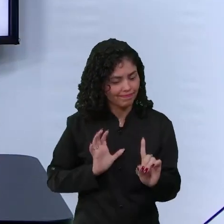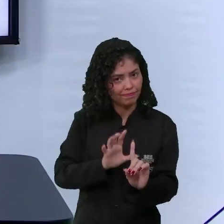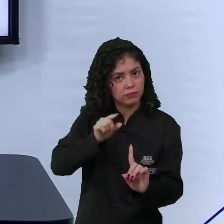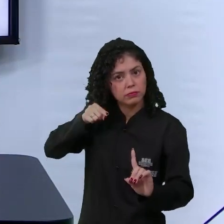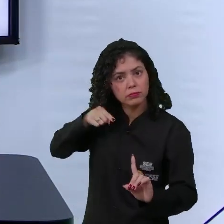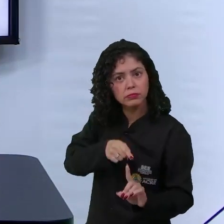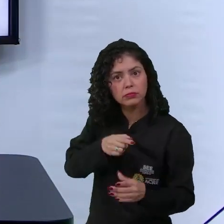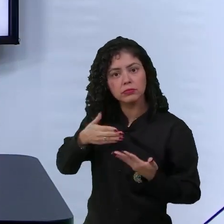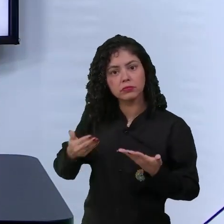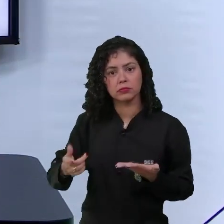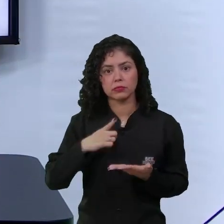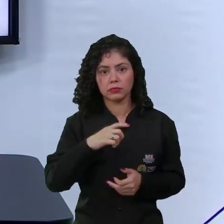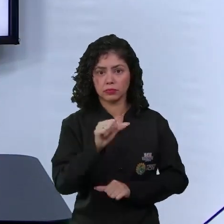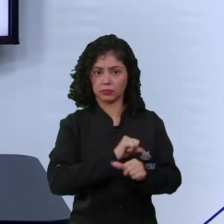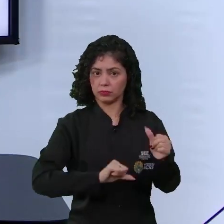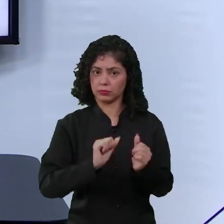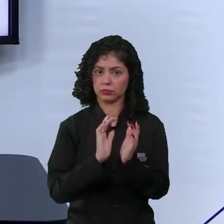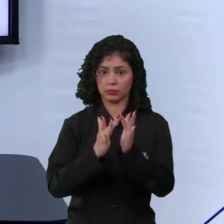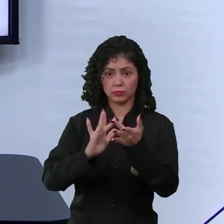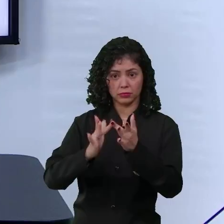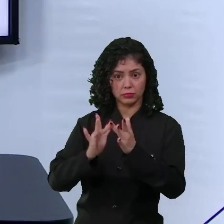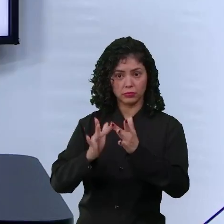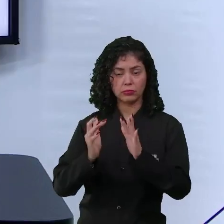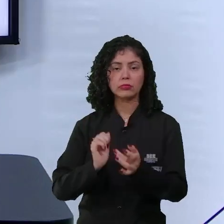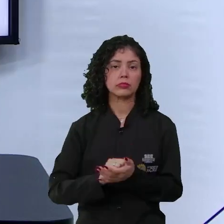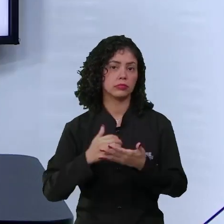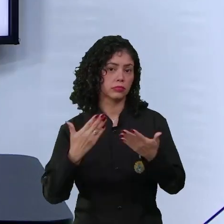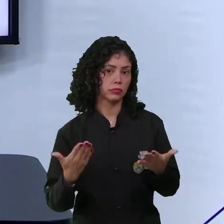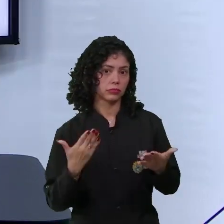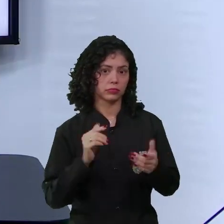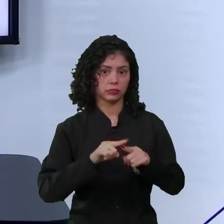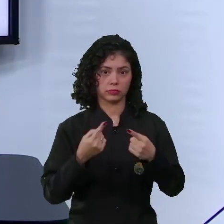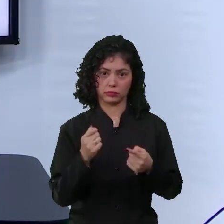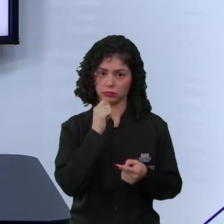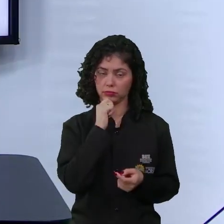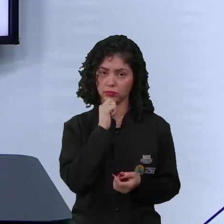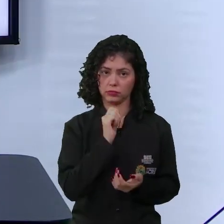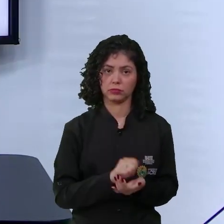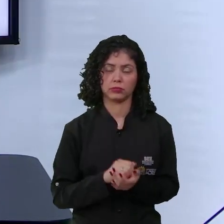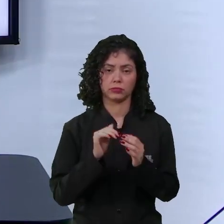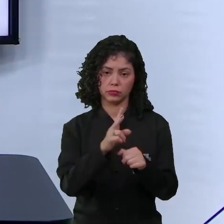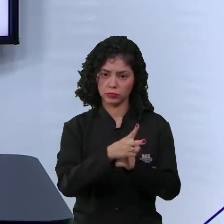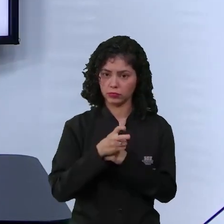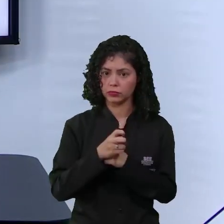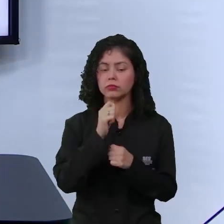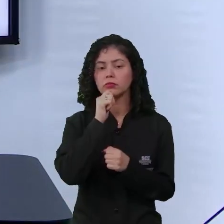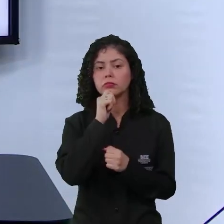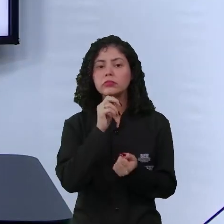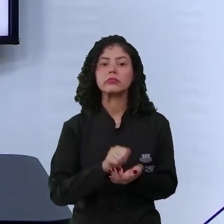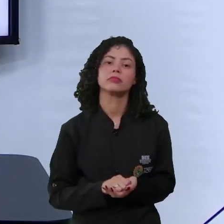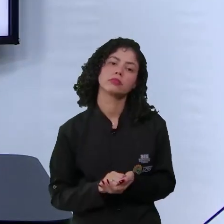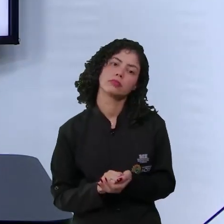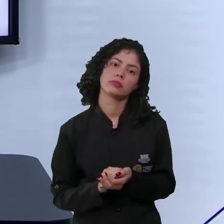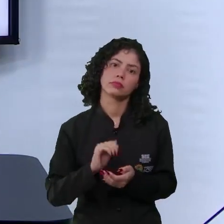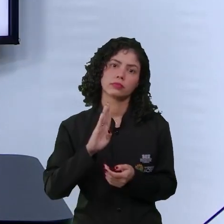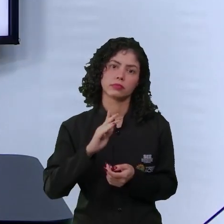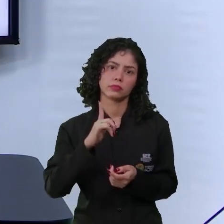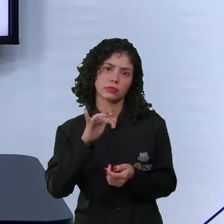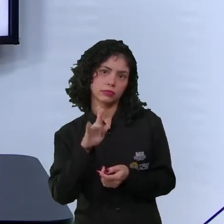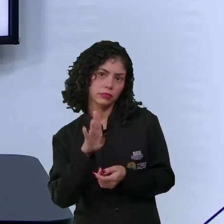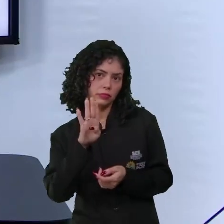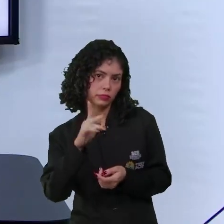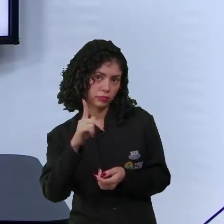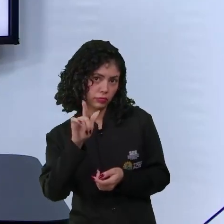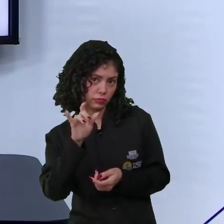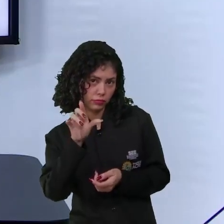de tipo tinha troca, tinha um contato profano, mas quando é absorvida pela plebe, então